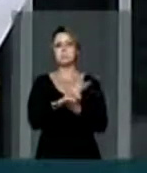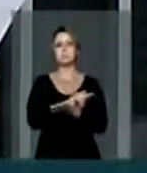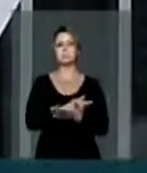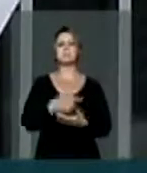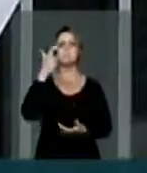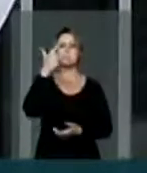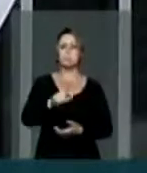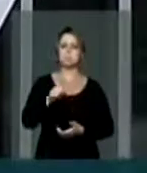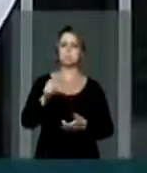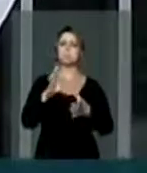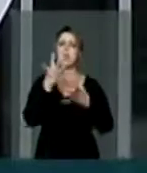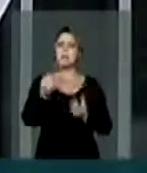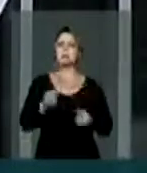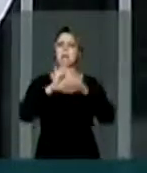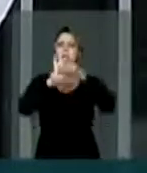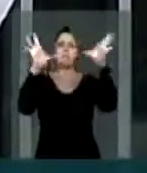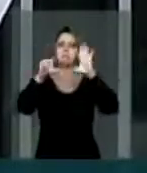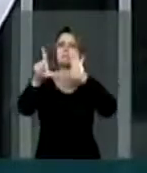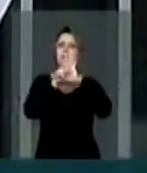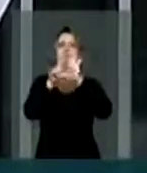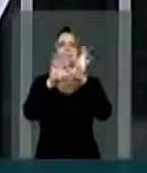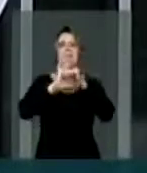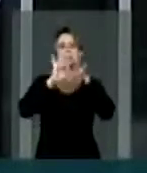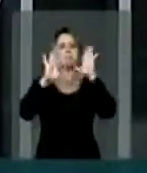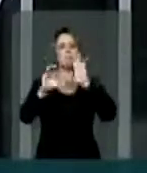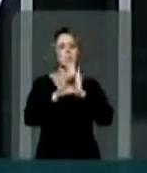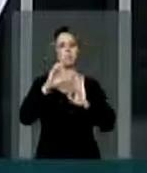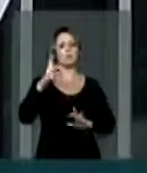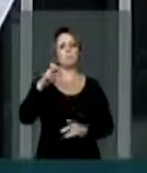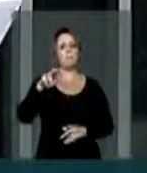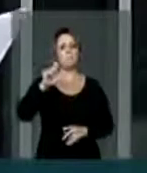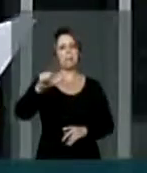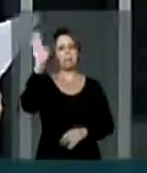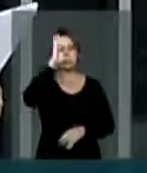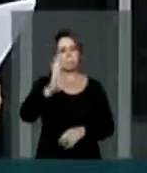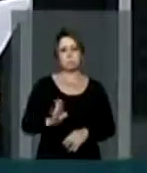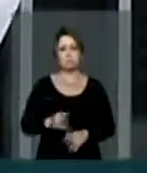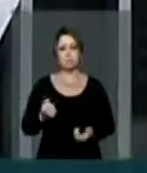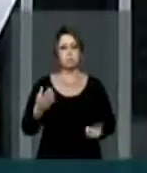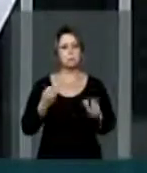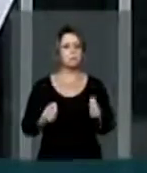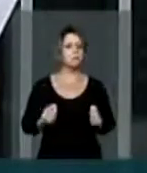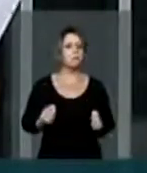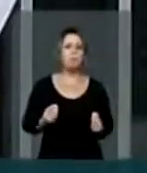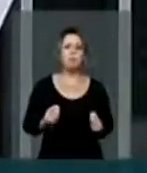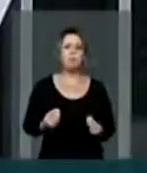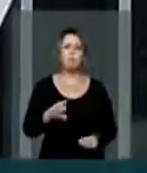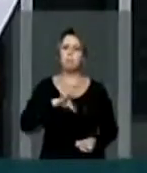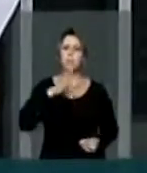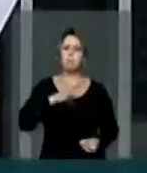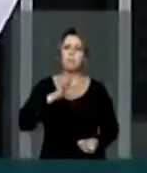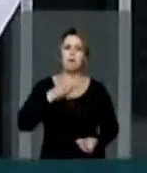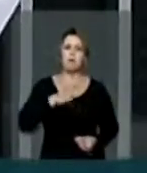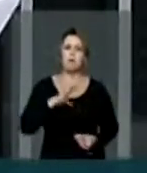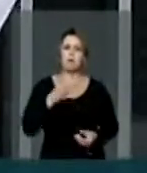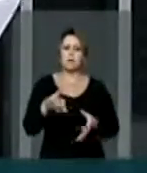ser legalizado no nosso Código Penal brasileiro. Lamentamos a coragem dessa